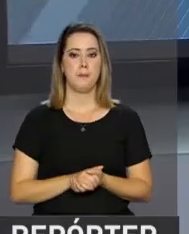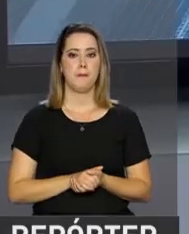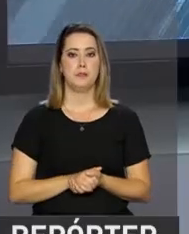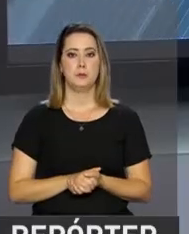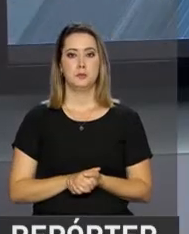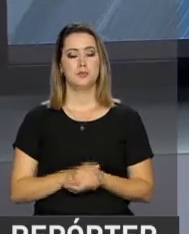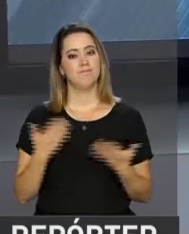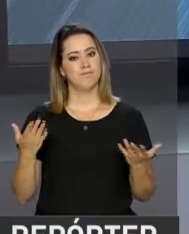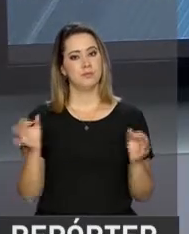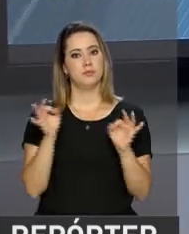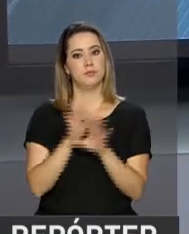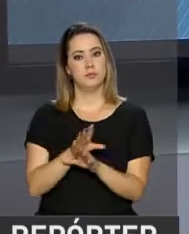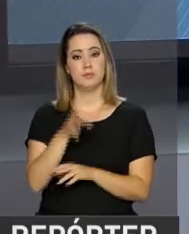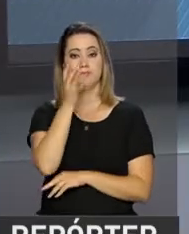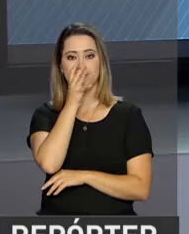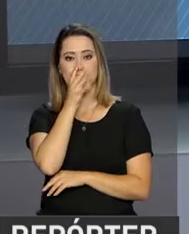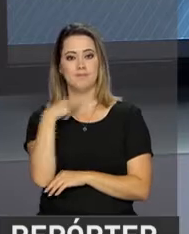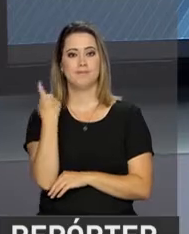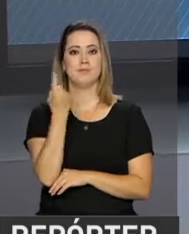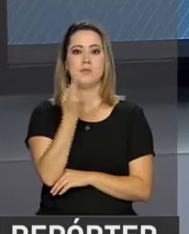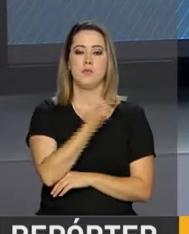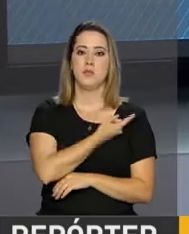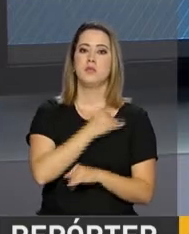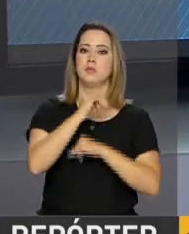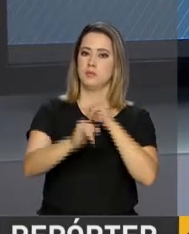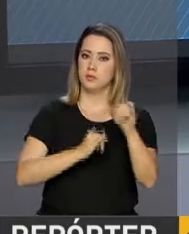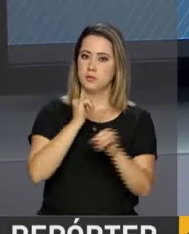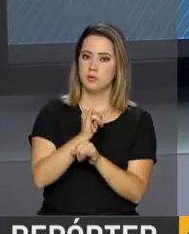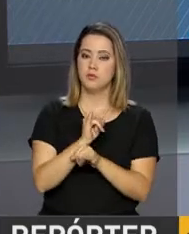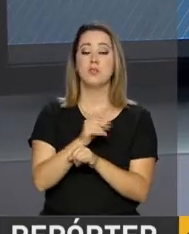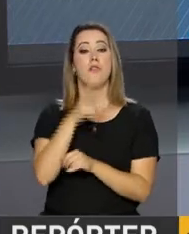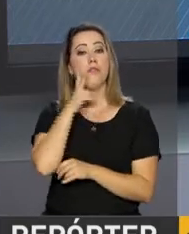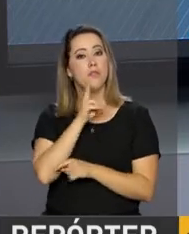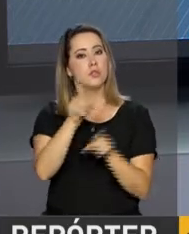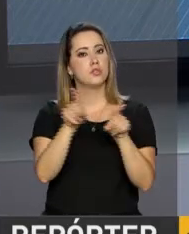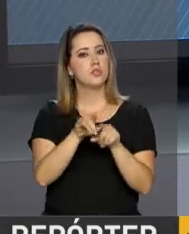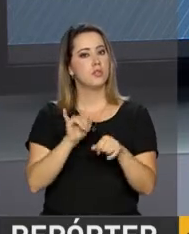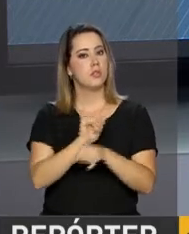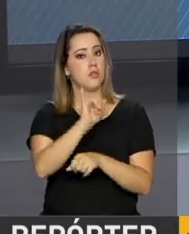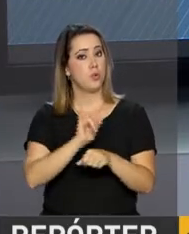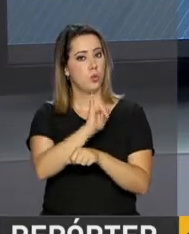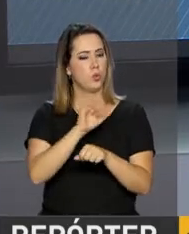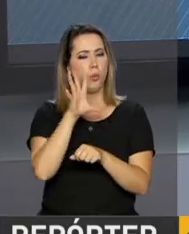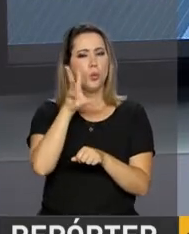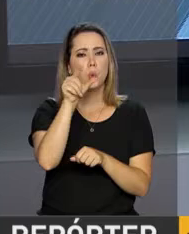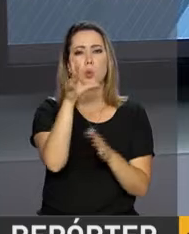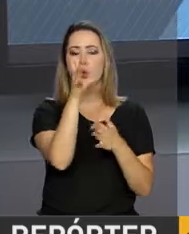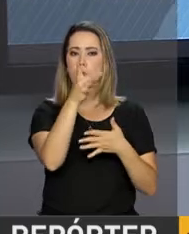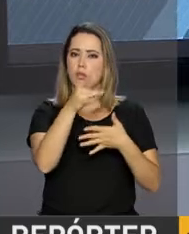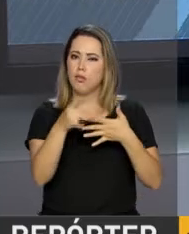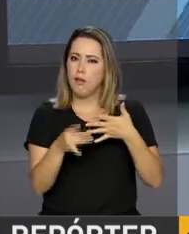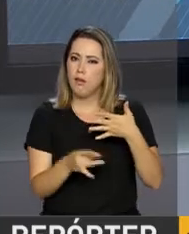essa edição termina aqui acompanhe nossa programação também na internet e não se esqueça que as nossas reportagens completas